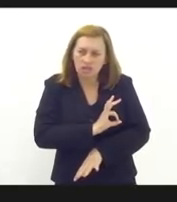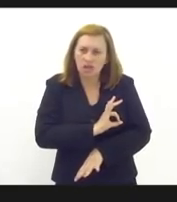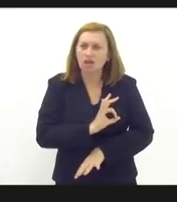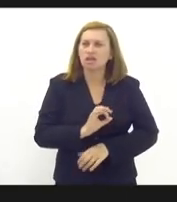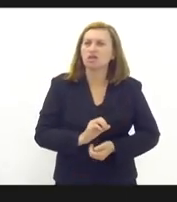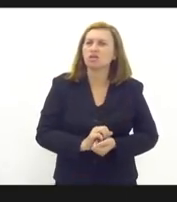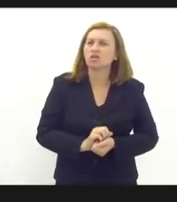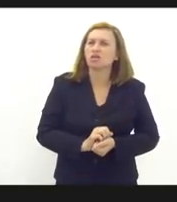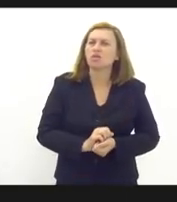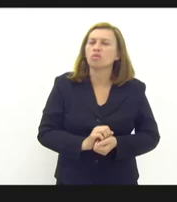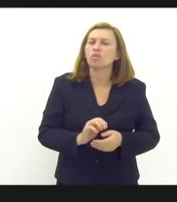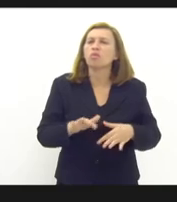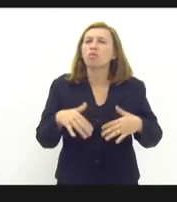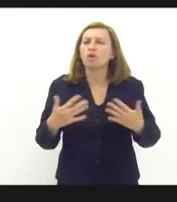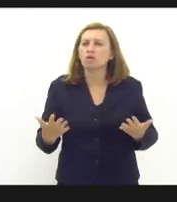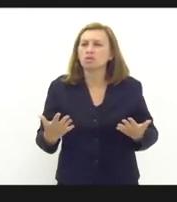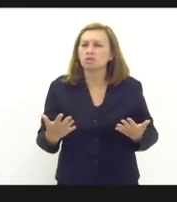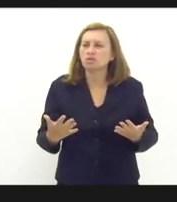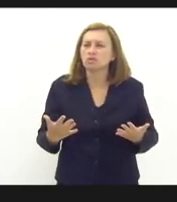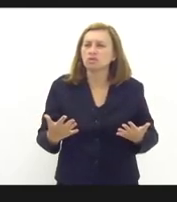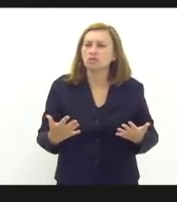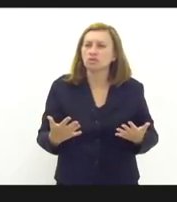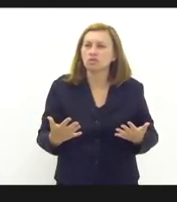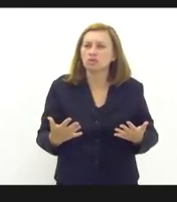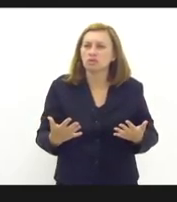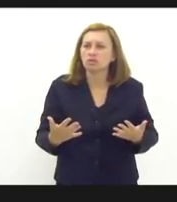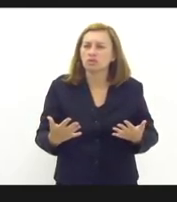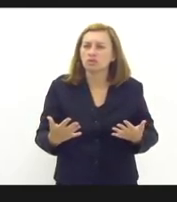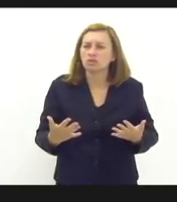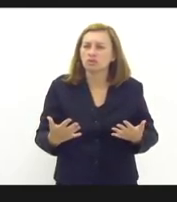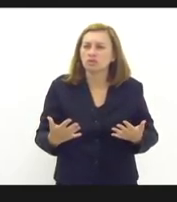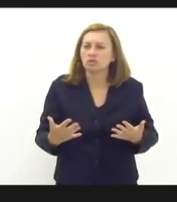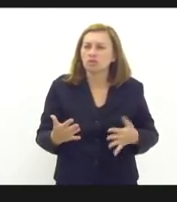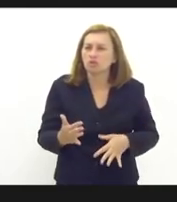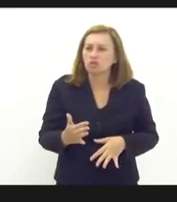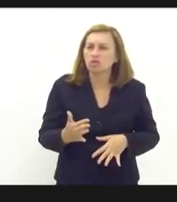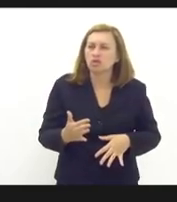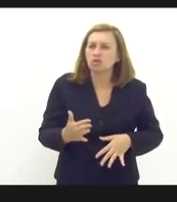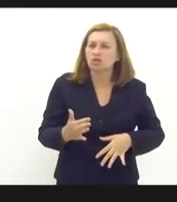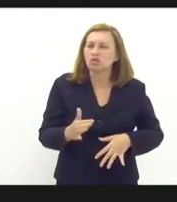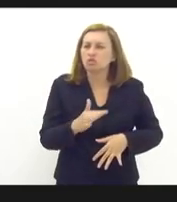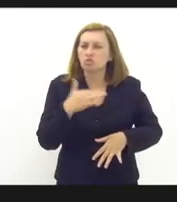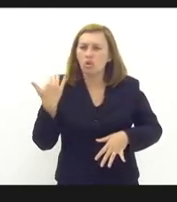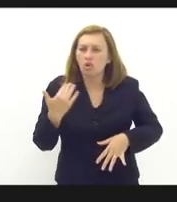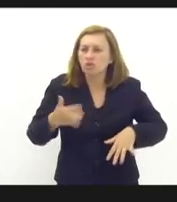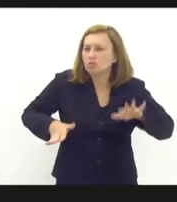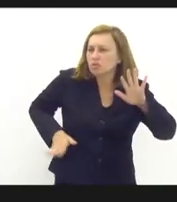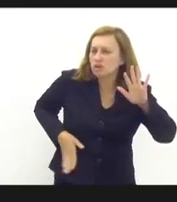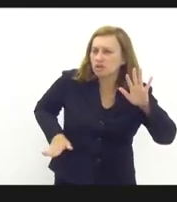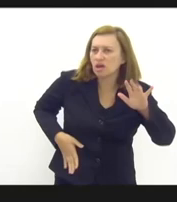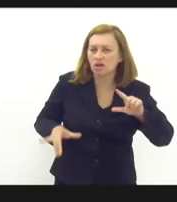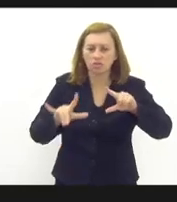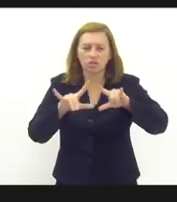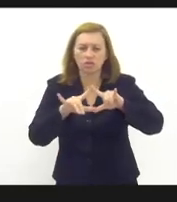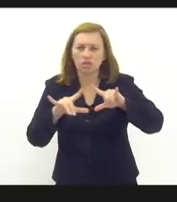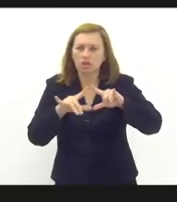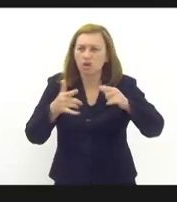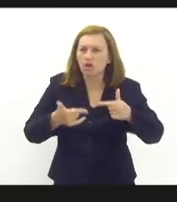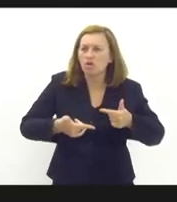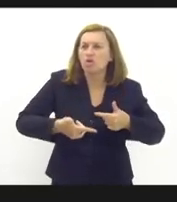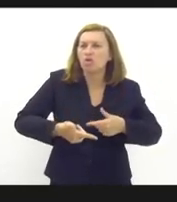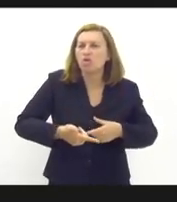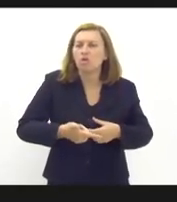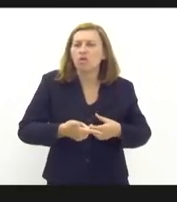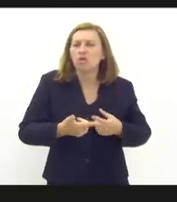eles são vítimas de tentativas de homicídio por traficantes ou por milicianos que atiram contra esses